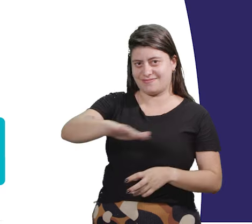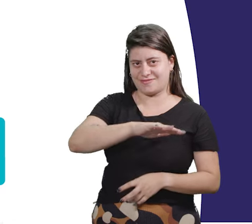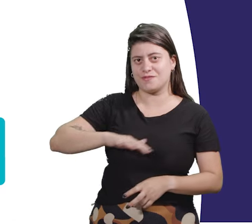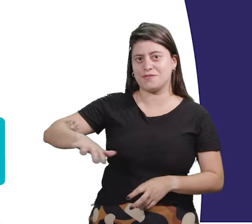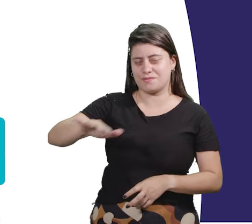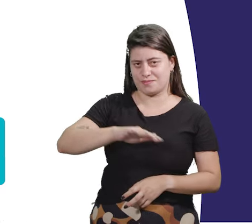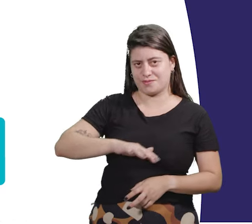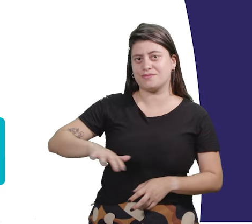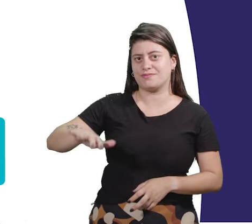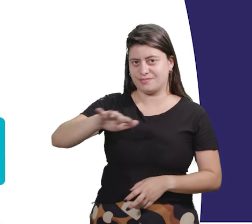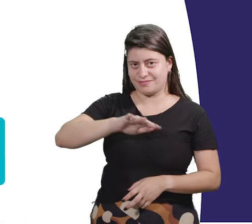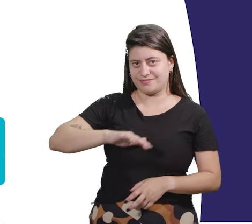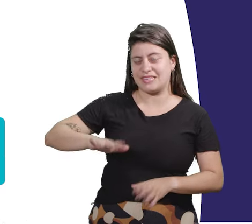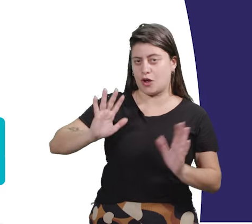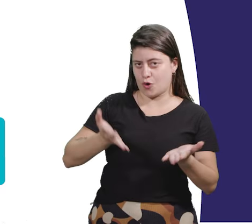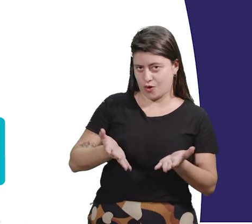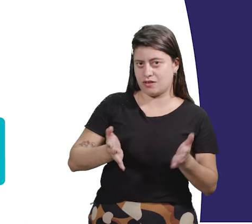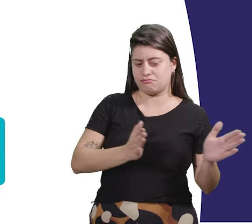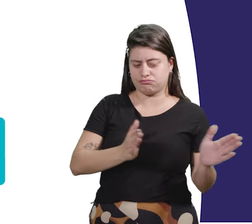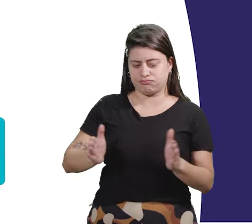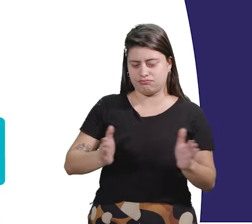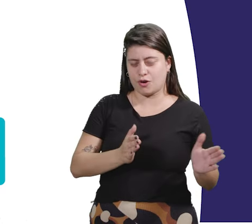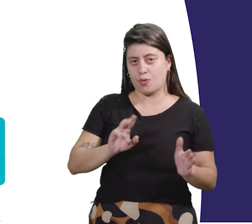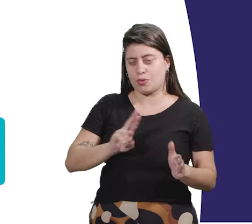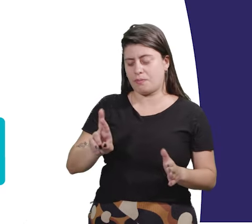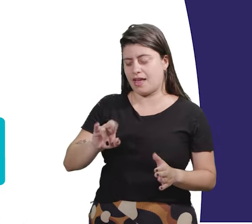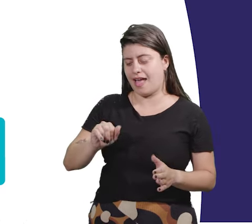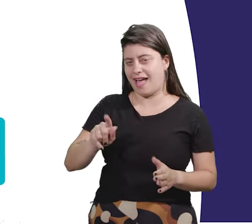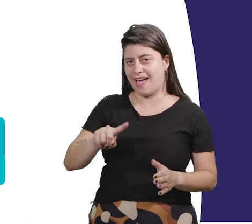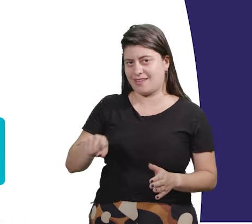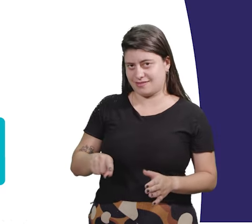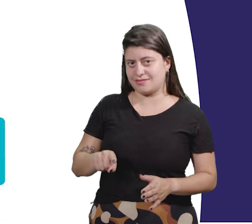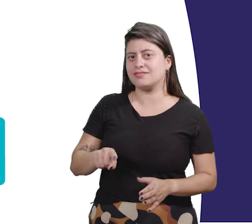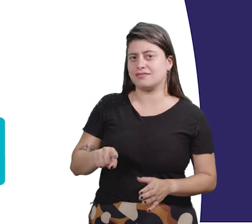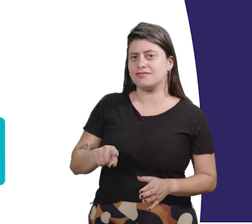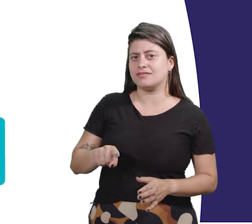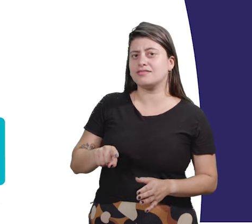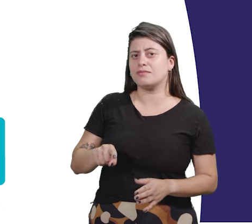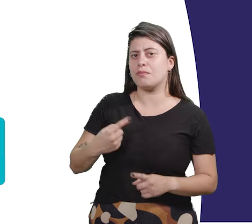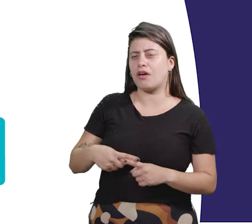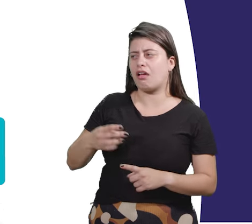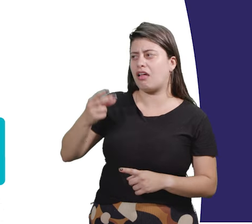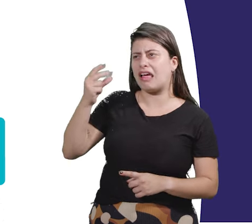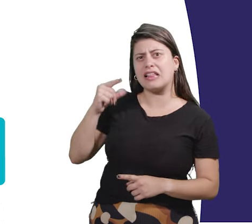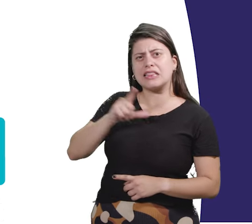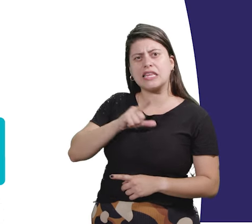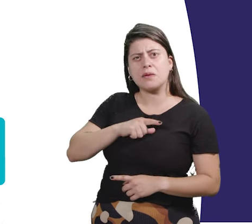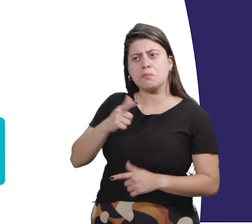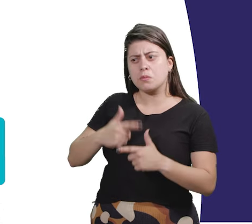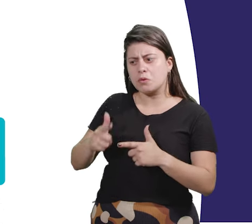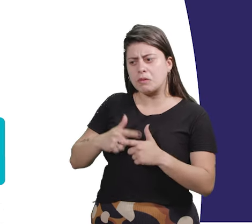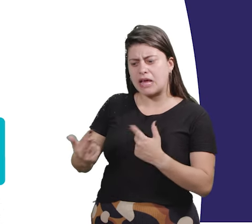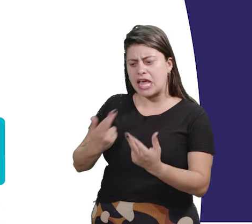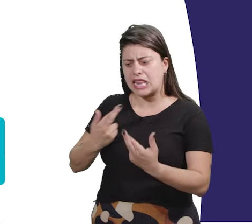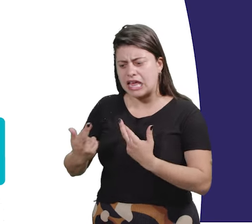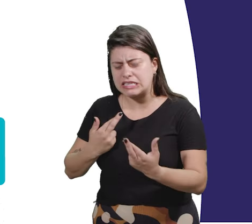considera essa geração raiz que enfrenta muitos problemas nas relações, né,